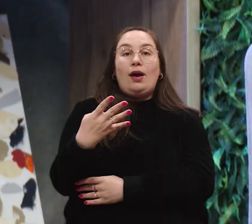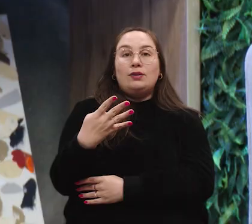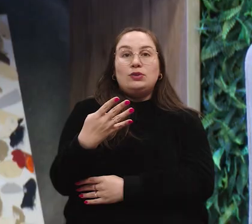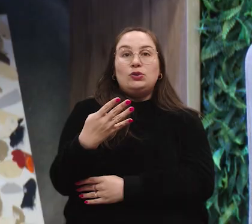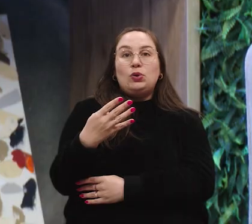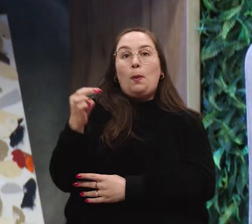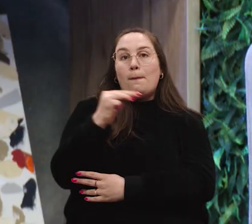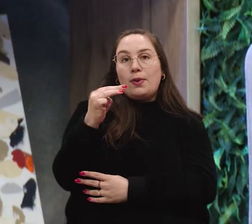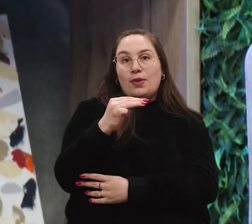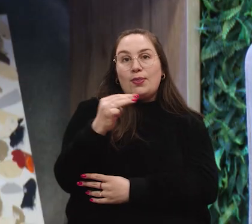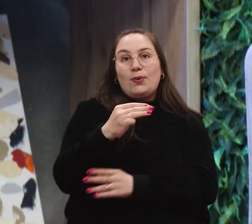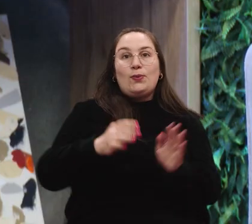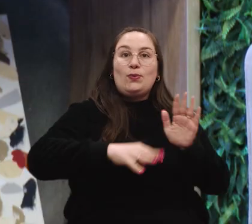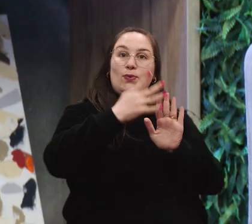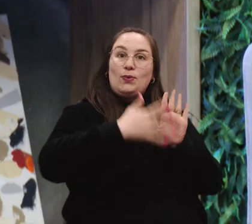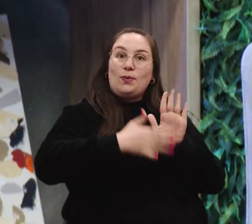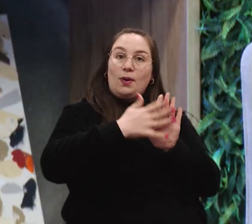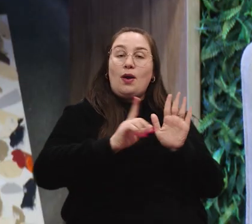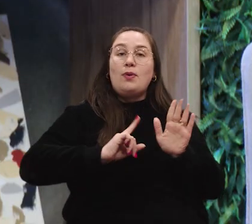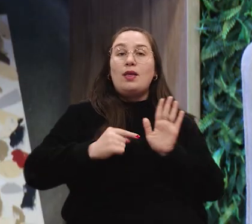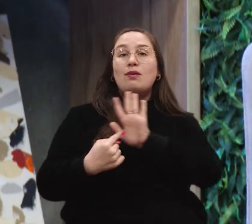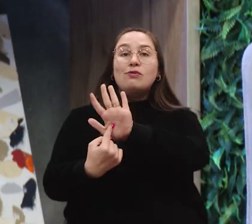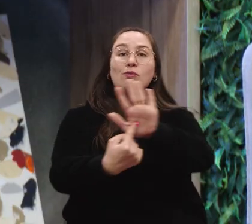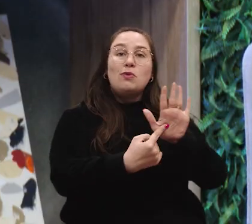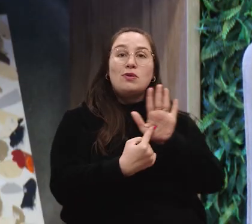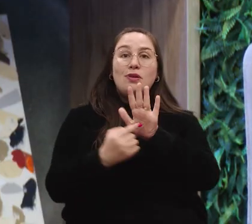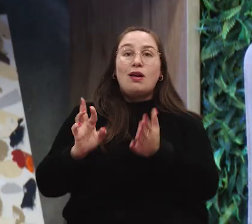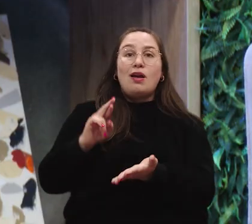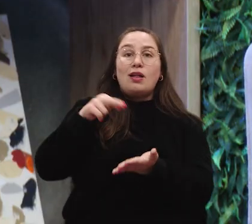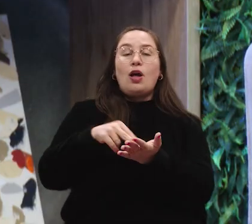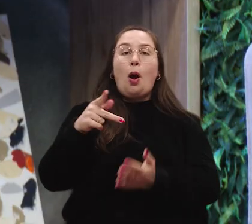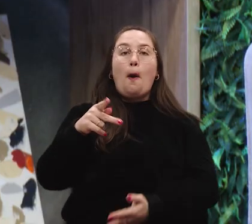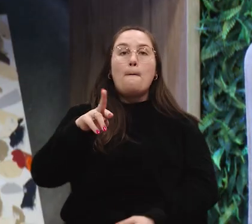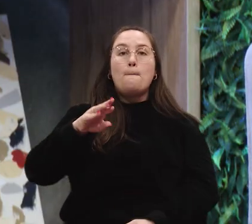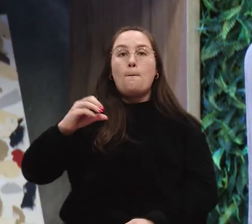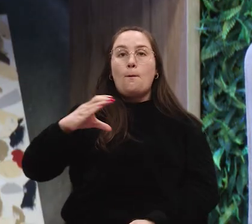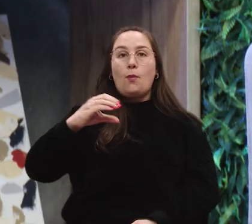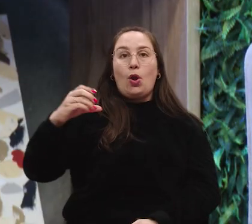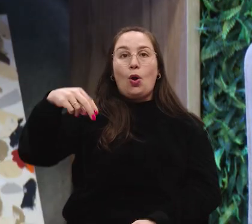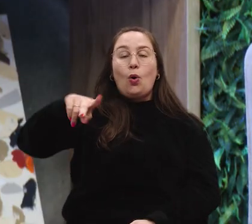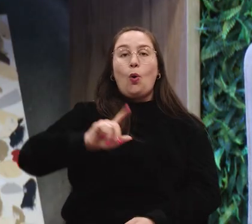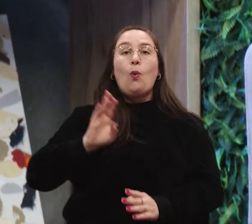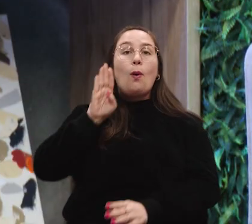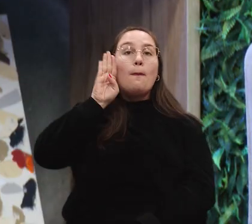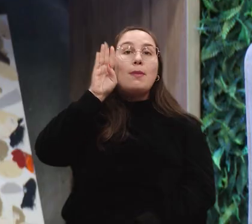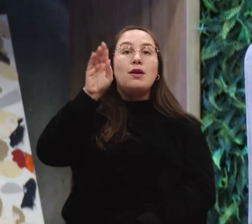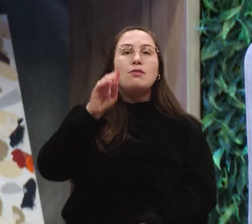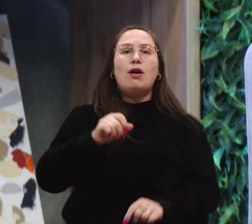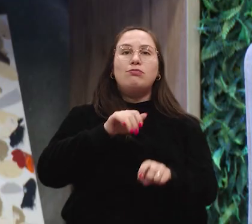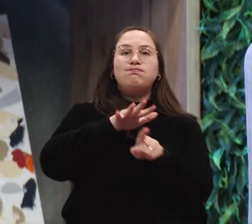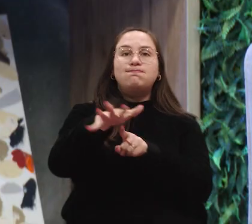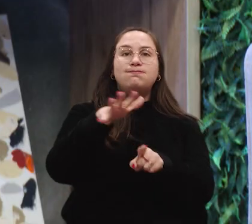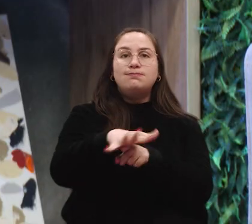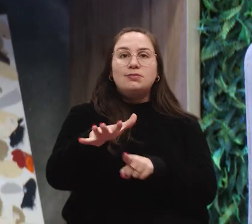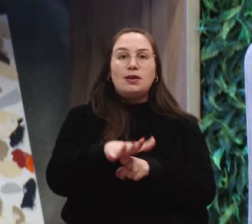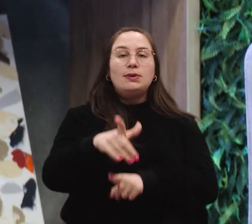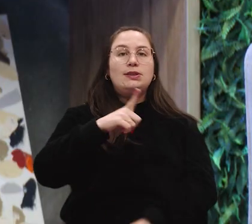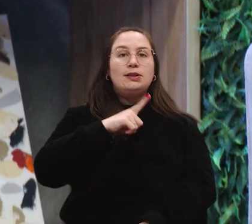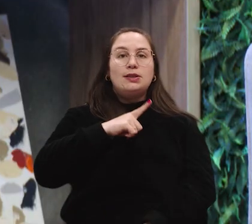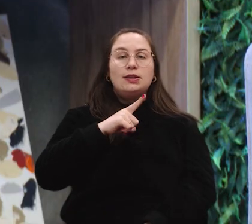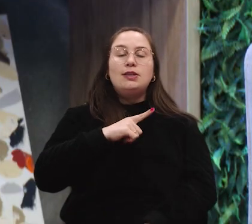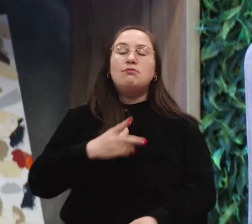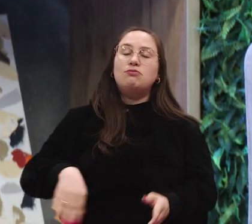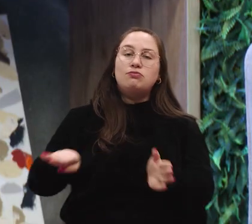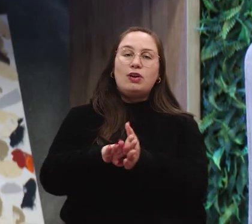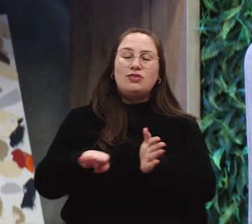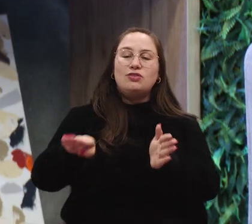se encaminhando, mas eu gostaria que tu destacasse também, dentro da realidade do PROCON hoje, quais são as principais demandas que